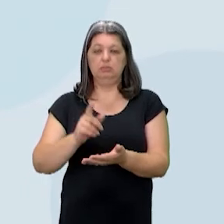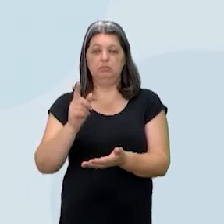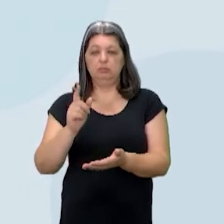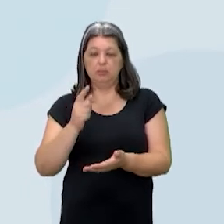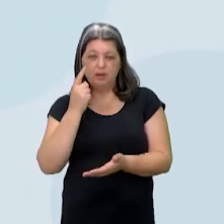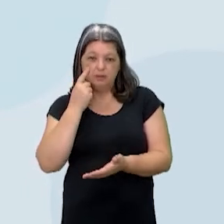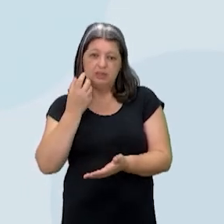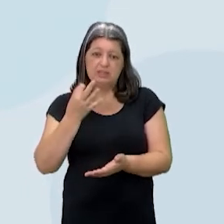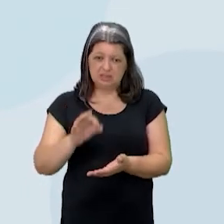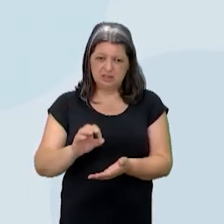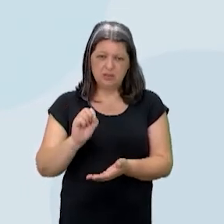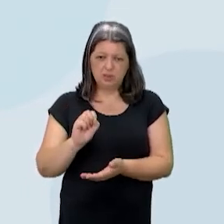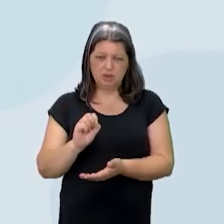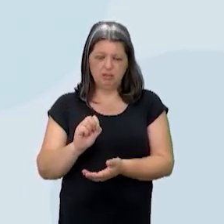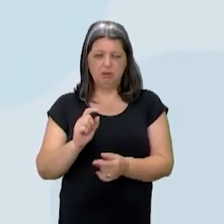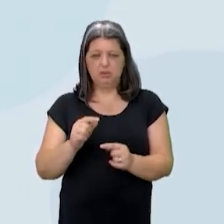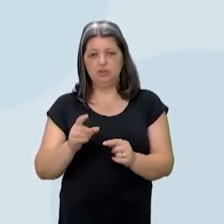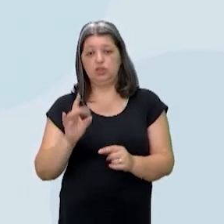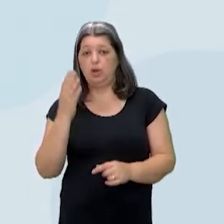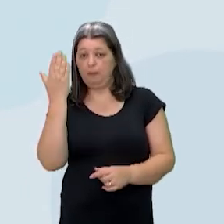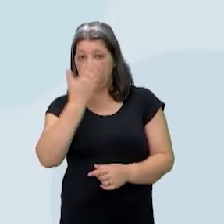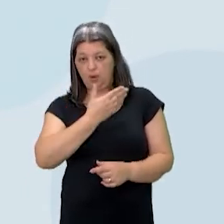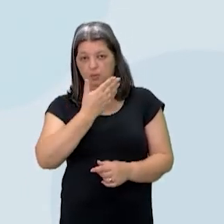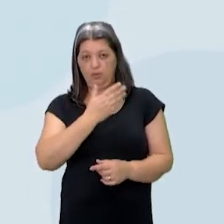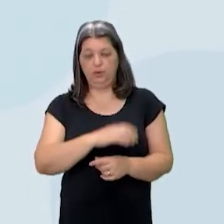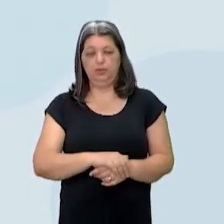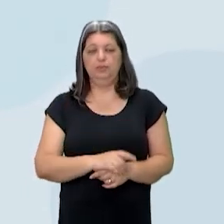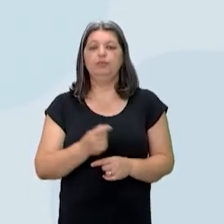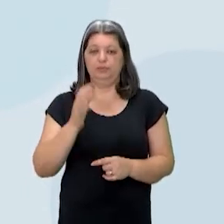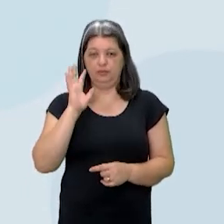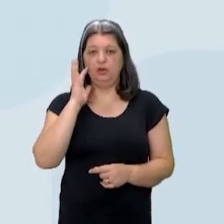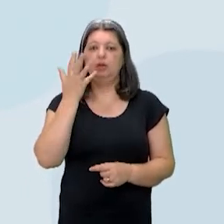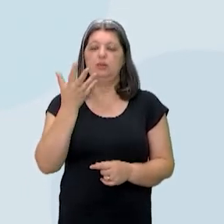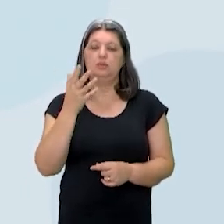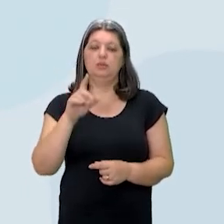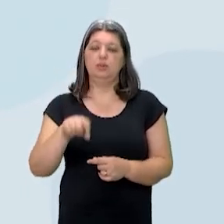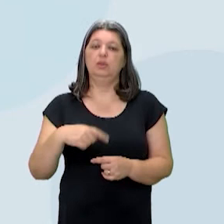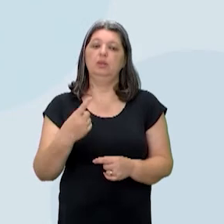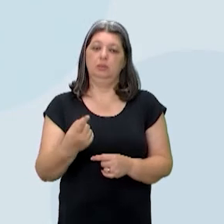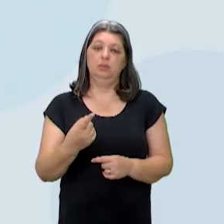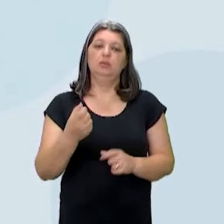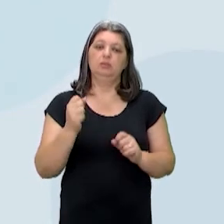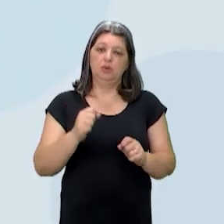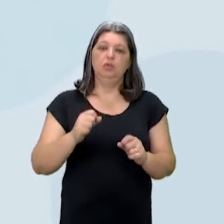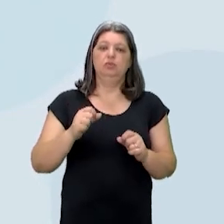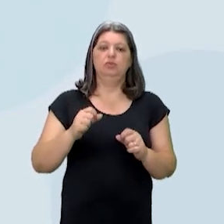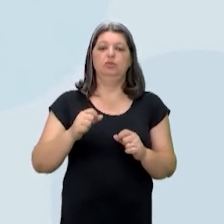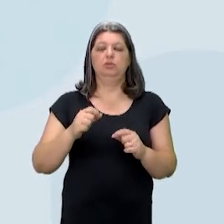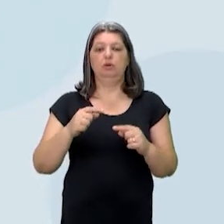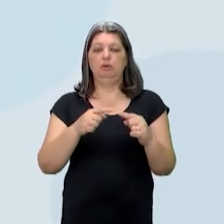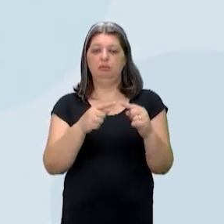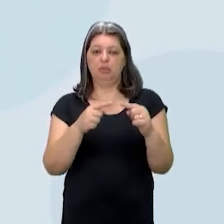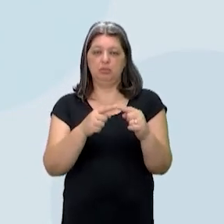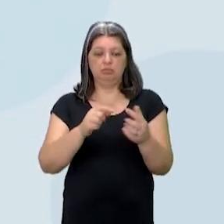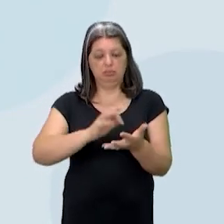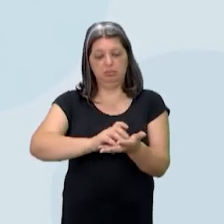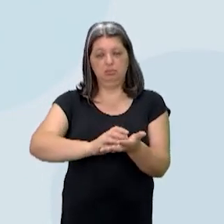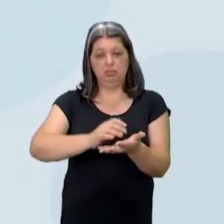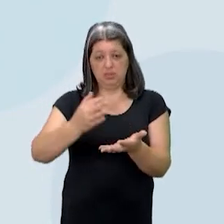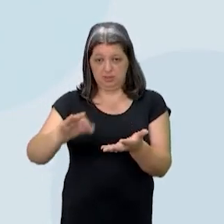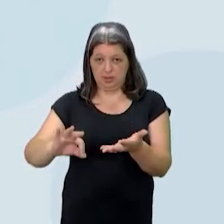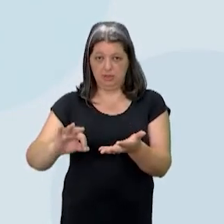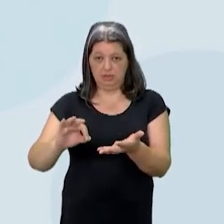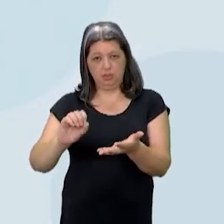cálculos. Validar é só para tirar a prova. A gente vai resolver e depois vocês podem conferir se está certo na sua